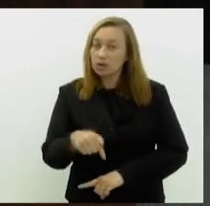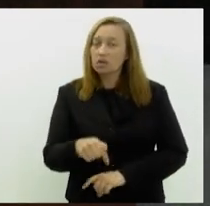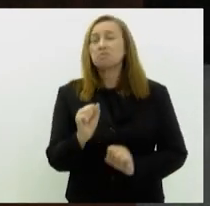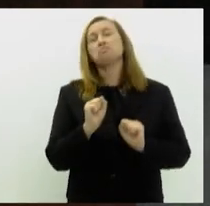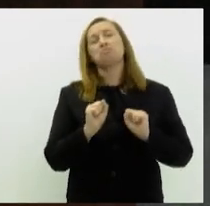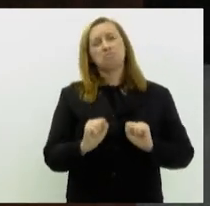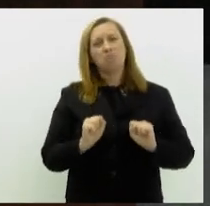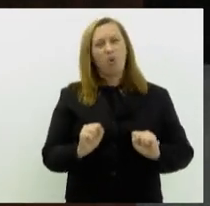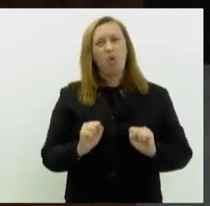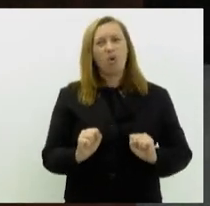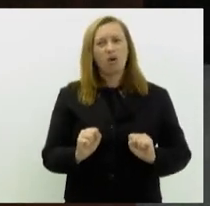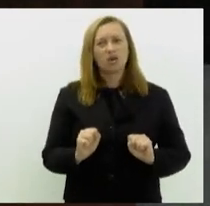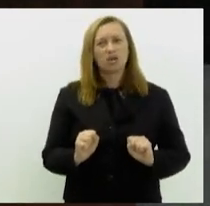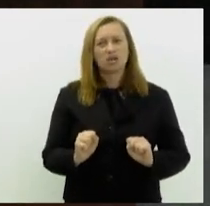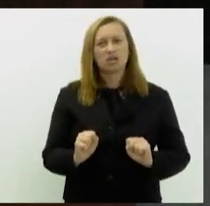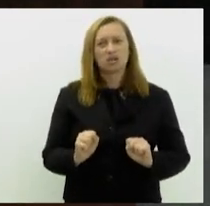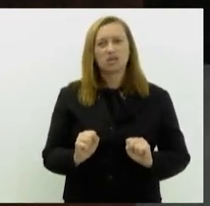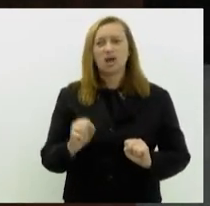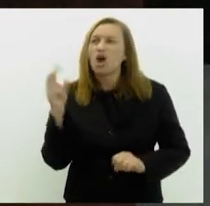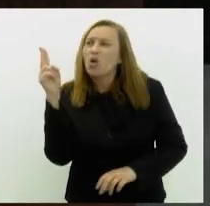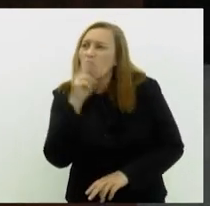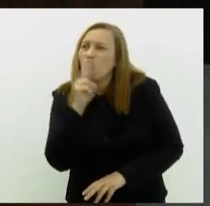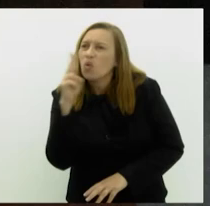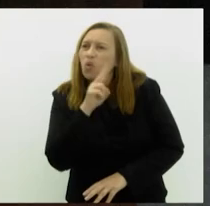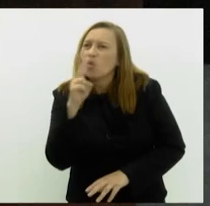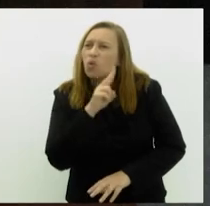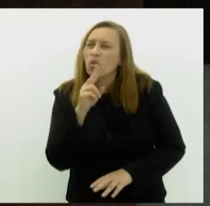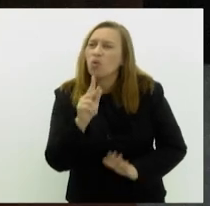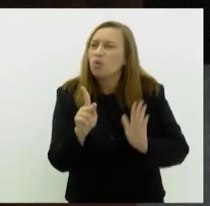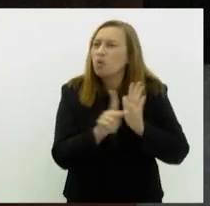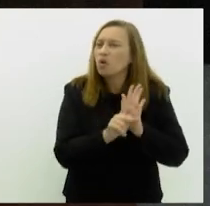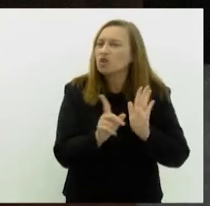possa tramitar o nosso projeto o mais rápido possível,